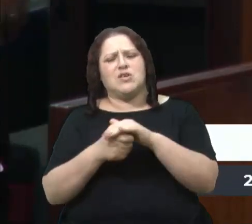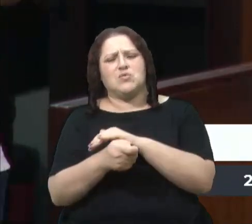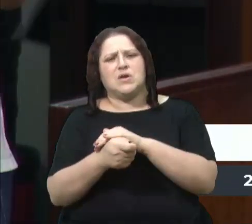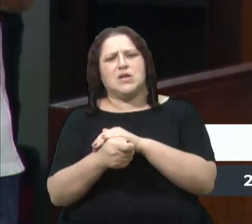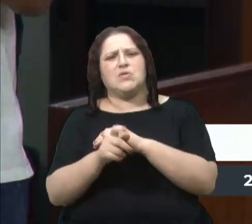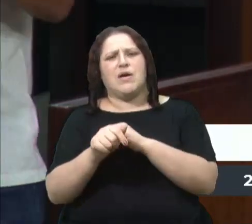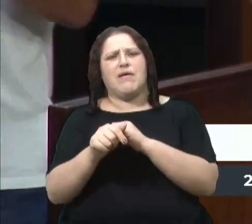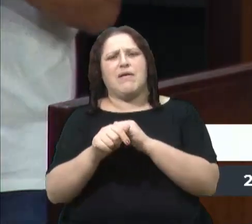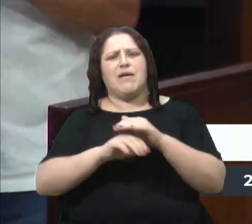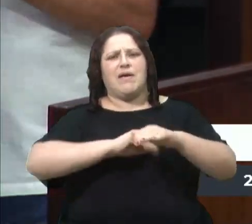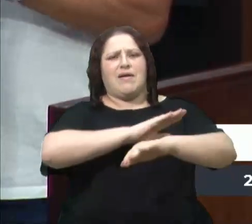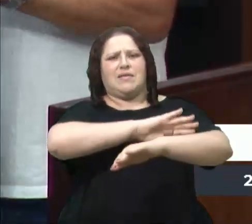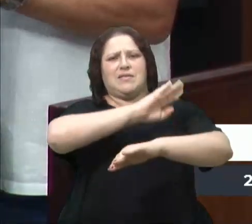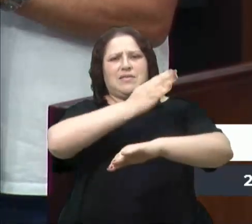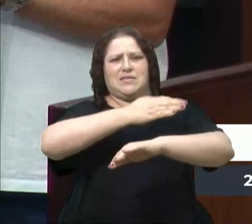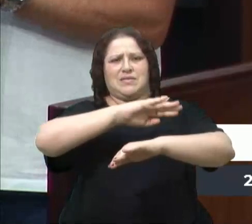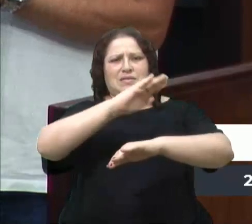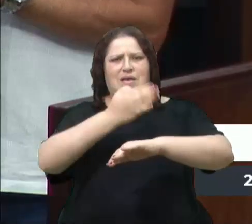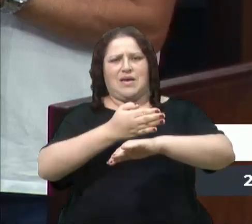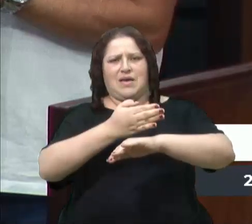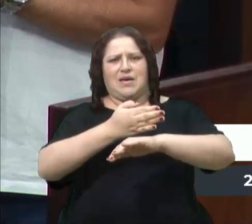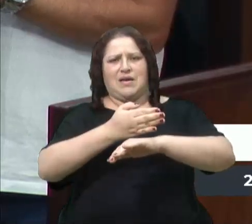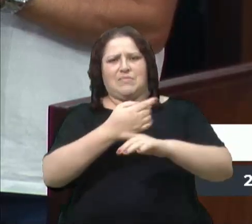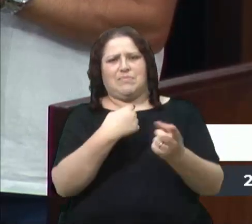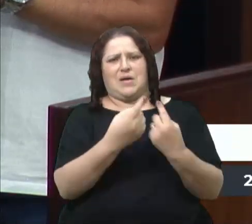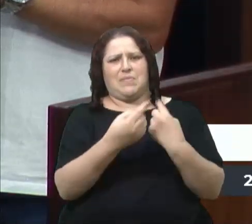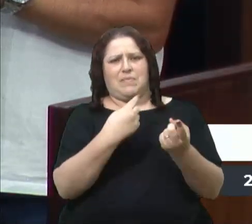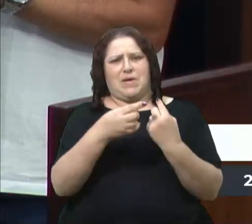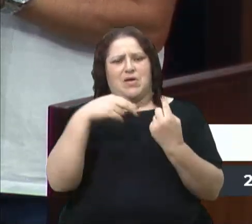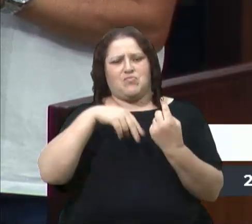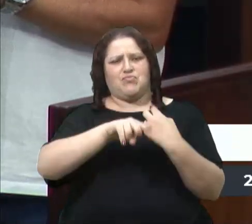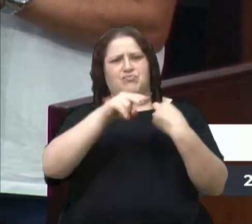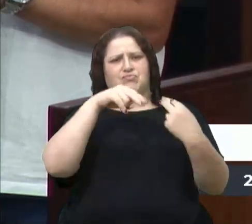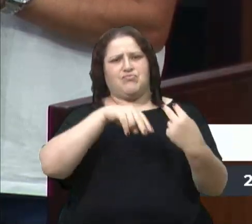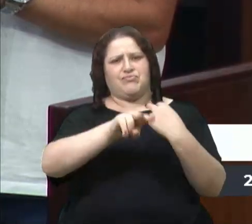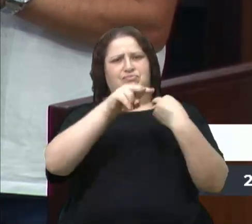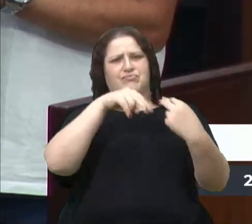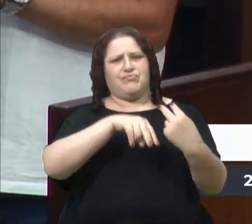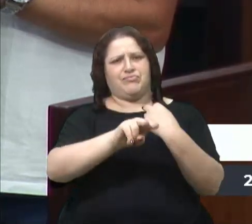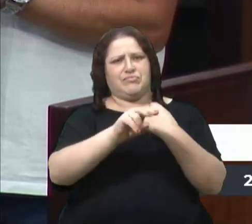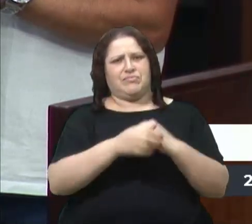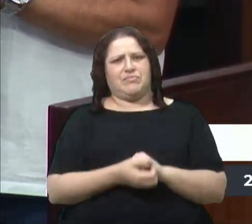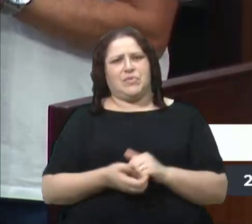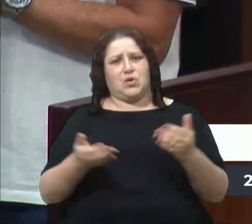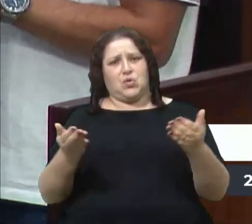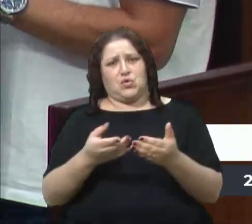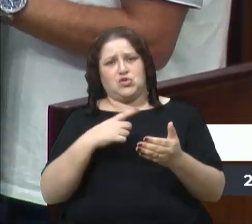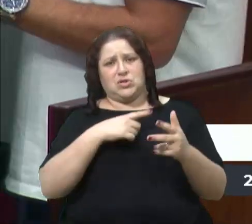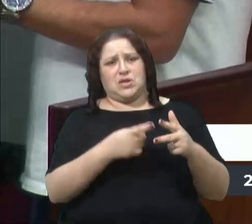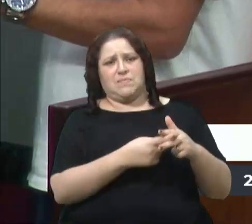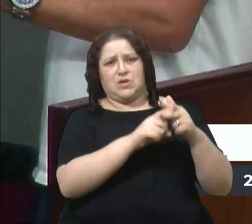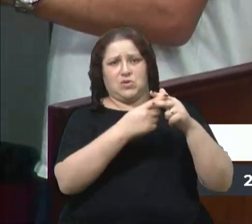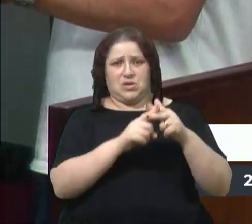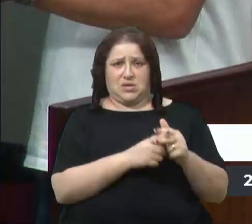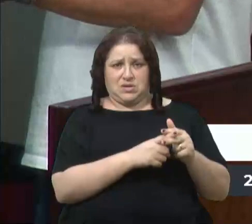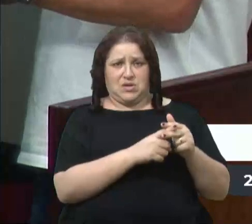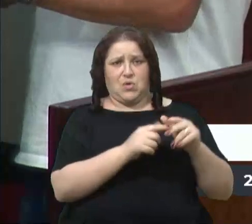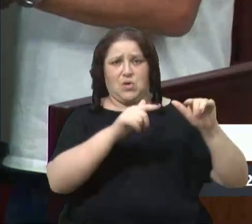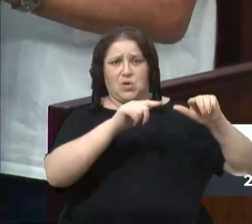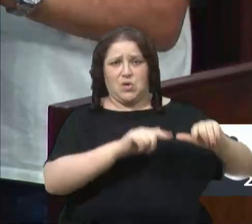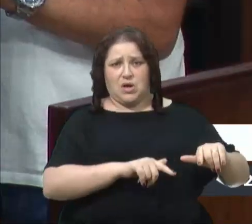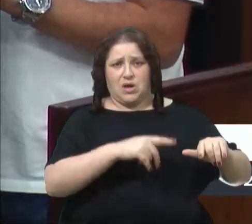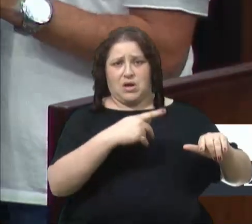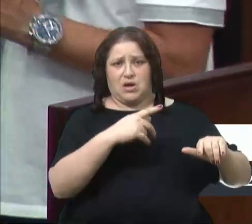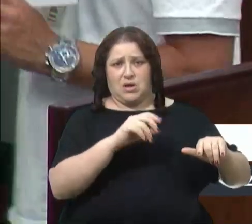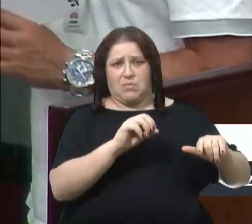E o pedágio que hoje está lá de manutenção é o pedágio que está em Portão, que não